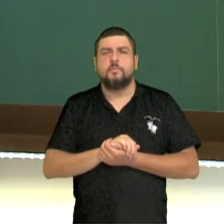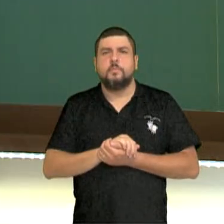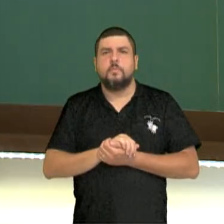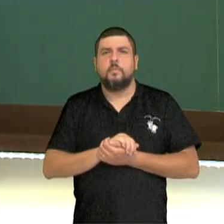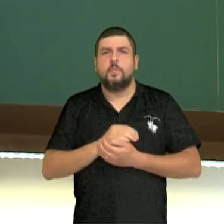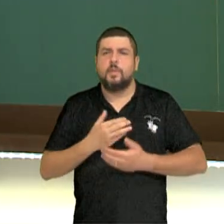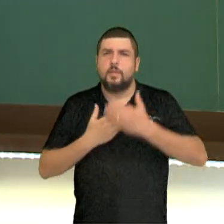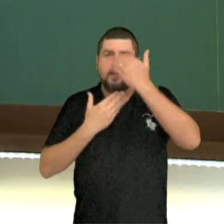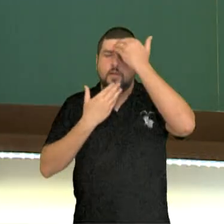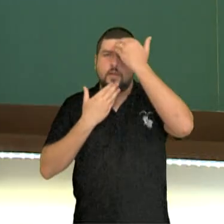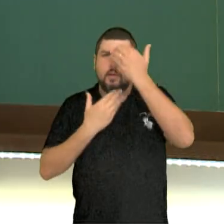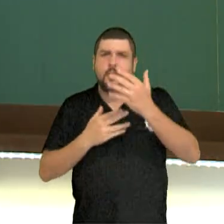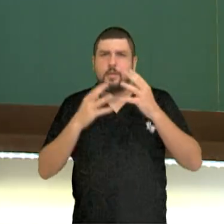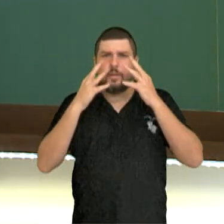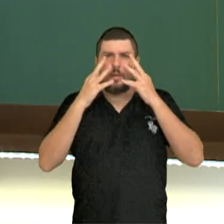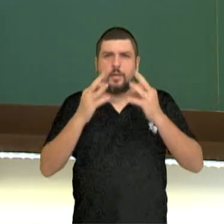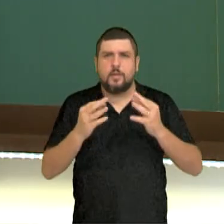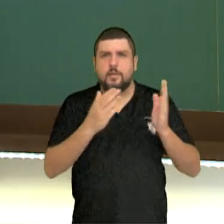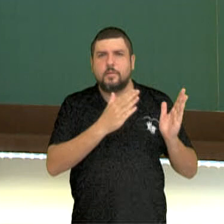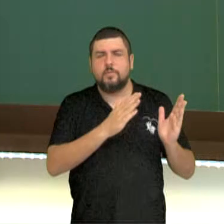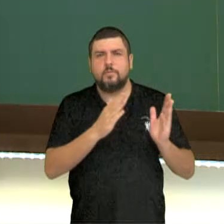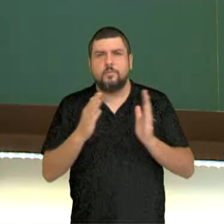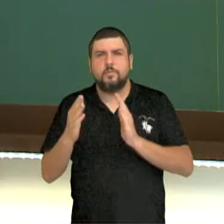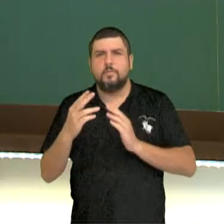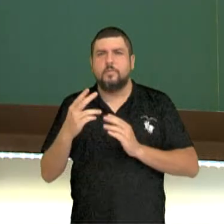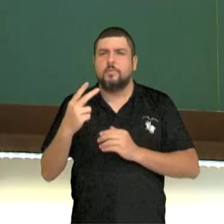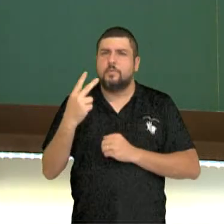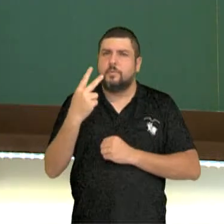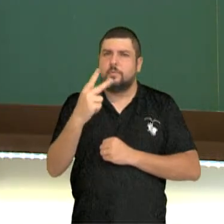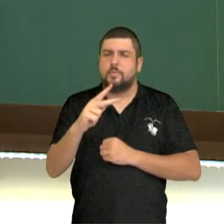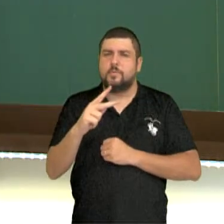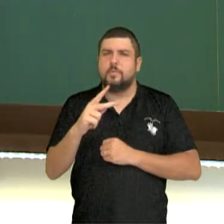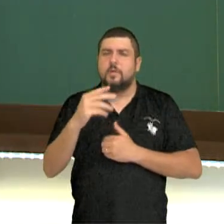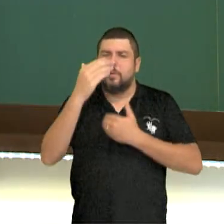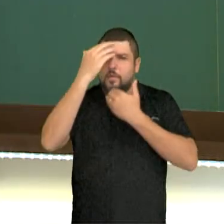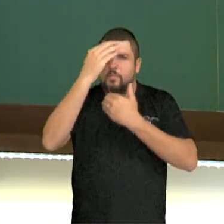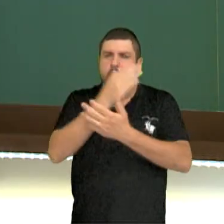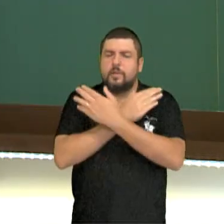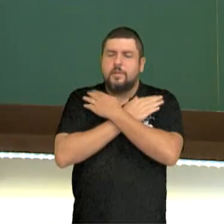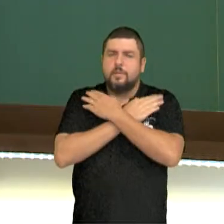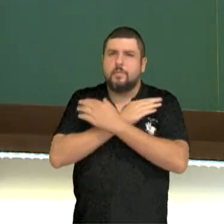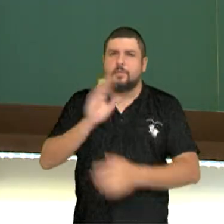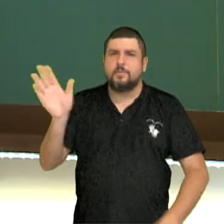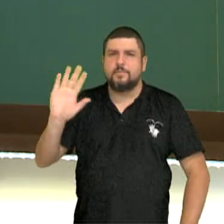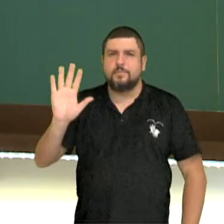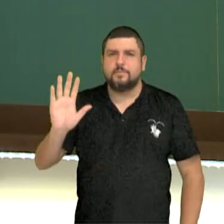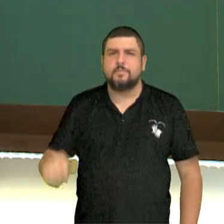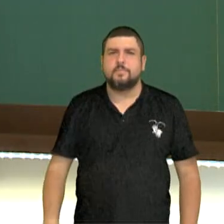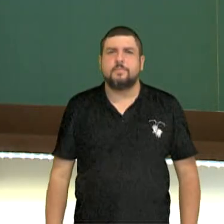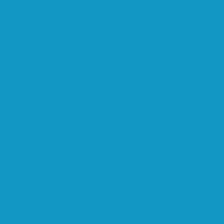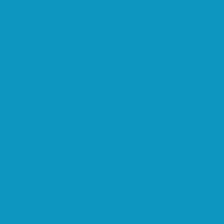atenção de vocês. Desejo a todos que fiquem muito bem aí. Um abração, até a próxima!